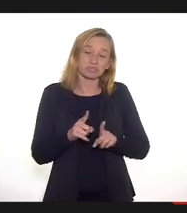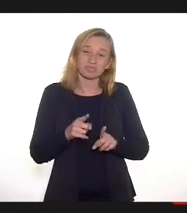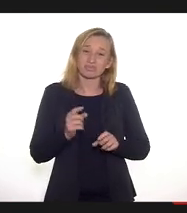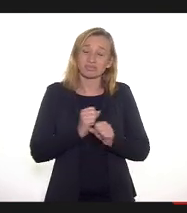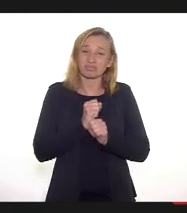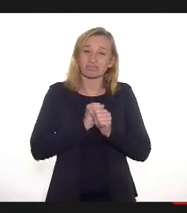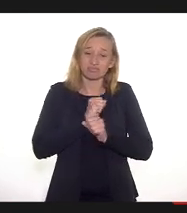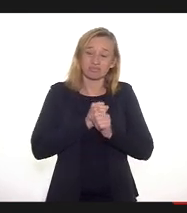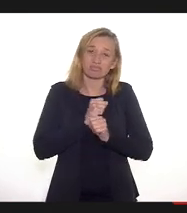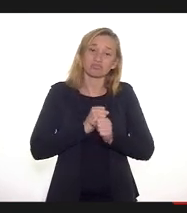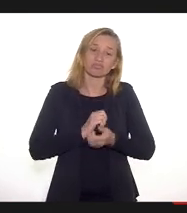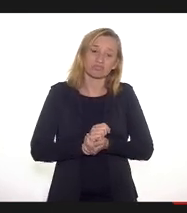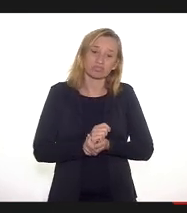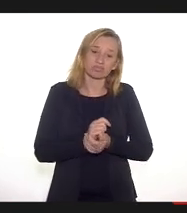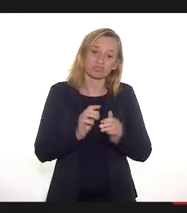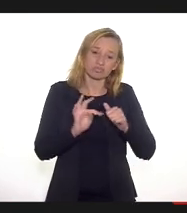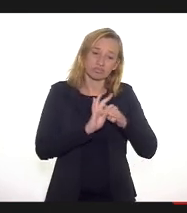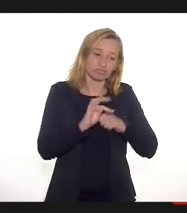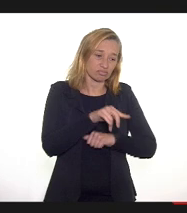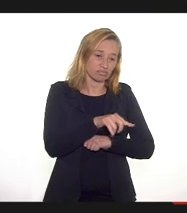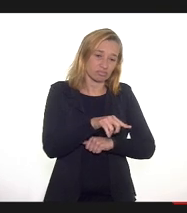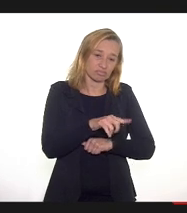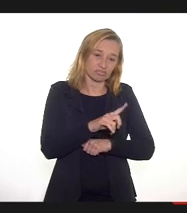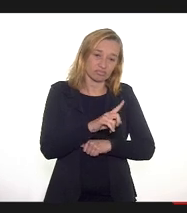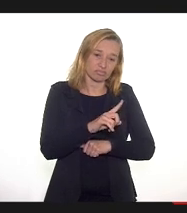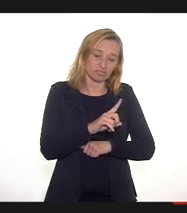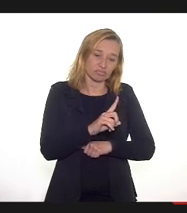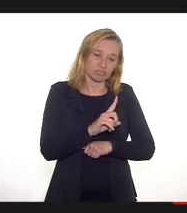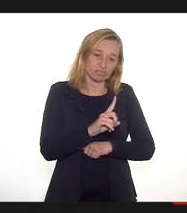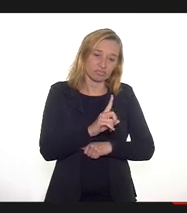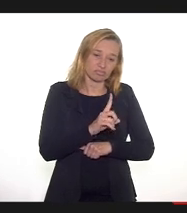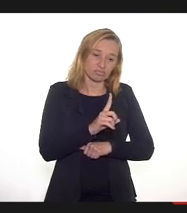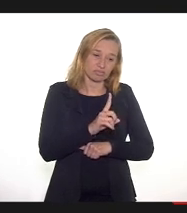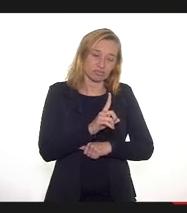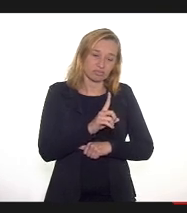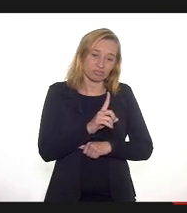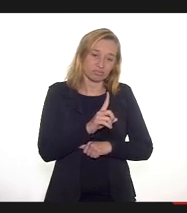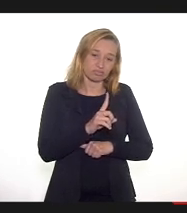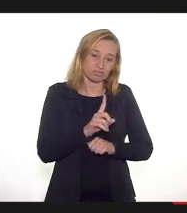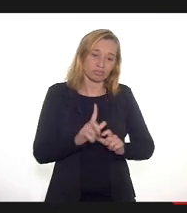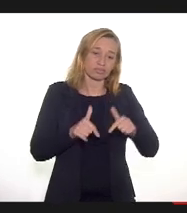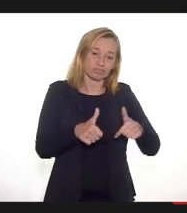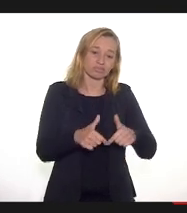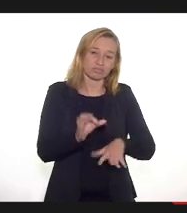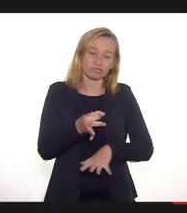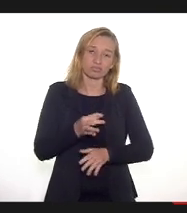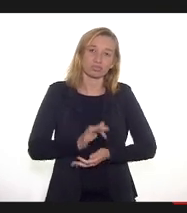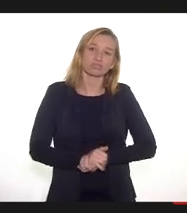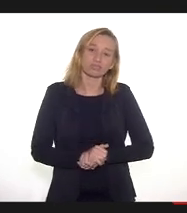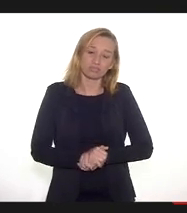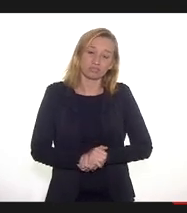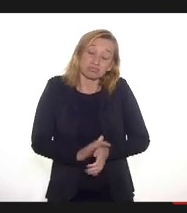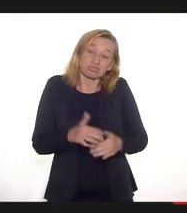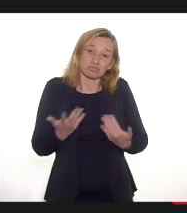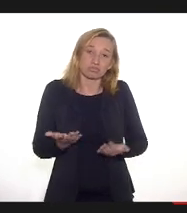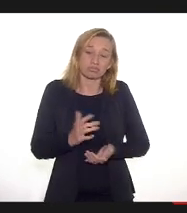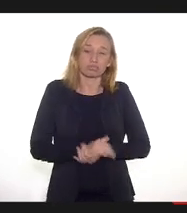tempo a FAETEC aqui não vem funcionando do jeito que deveria.